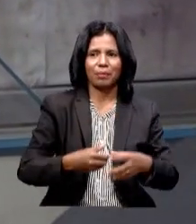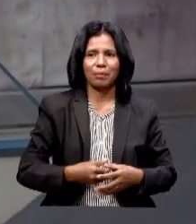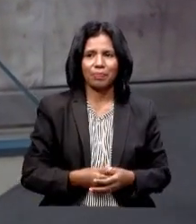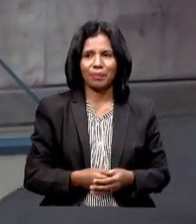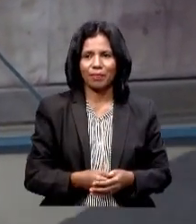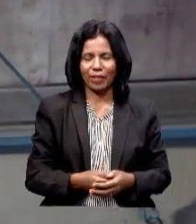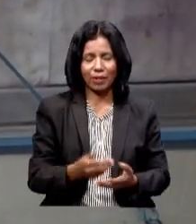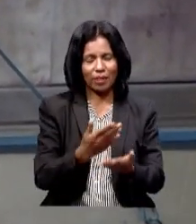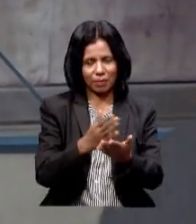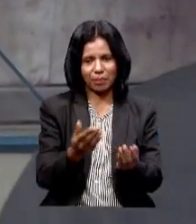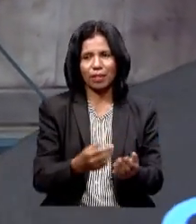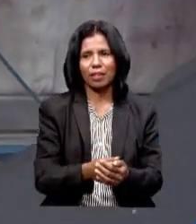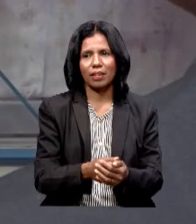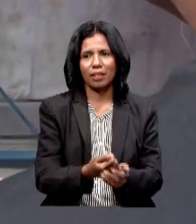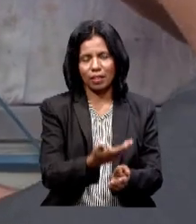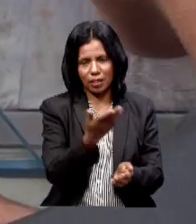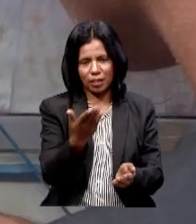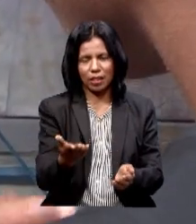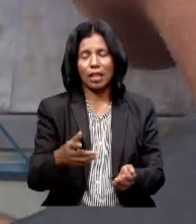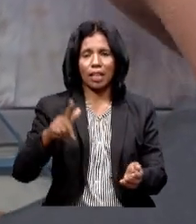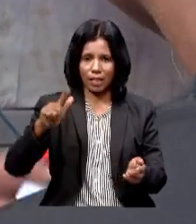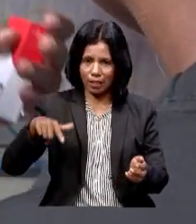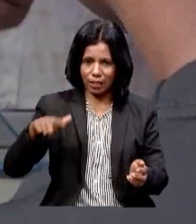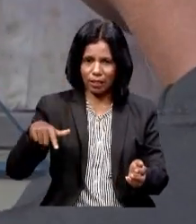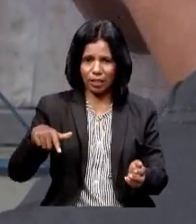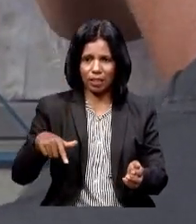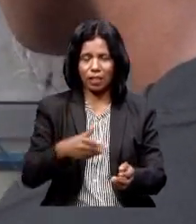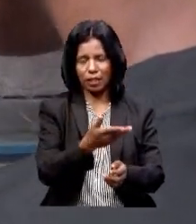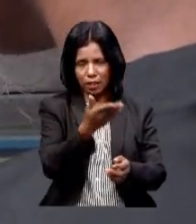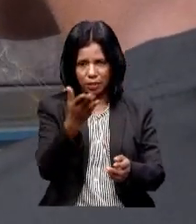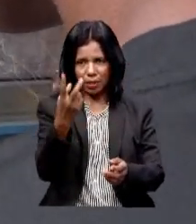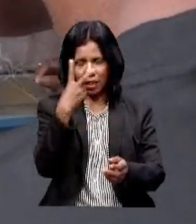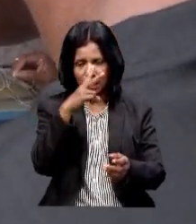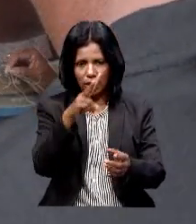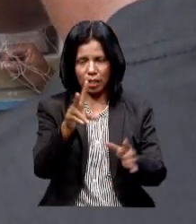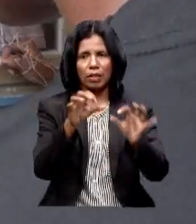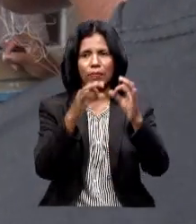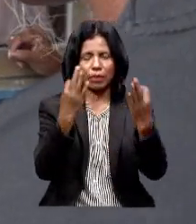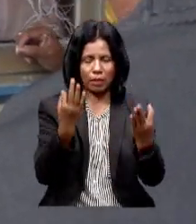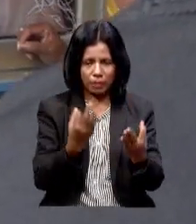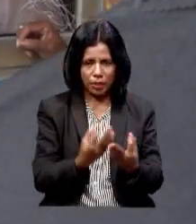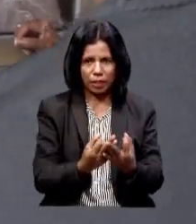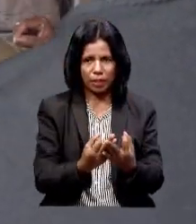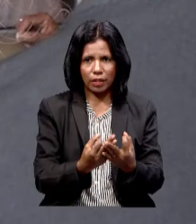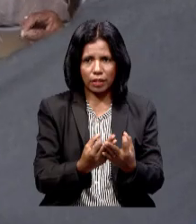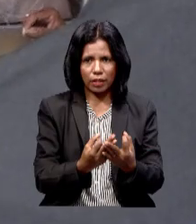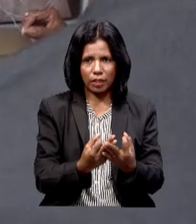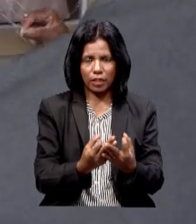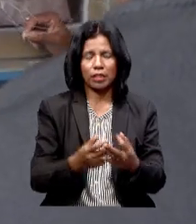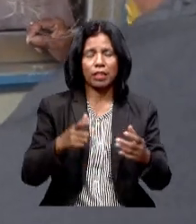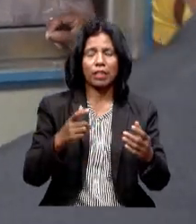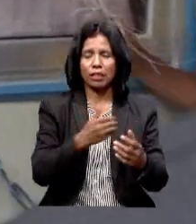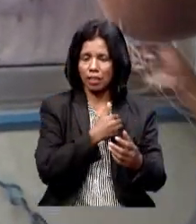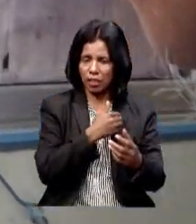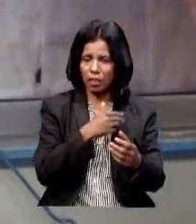Fai o neto, né? E né, ursida, imi, haré família, né? Se falta carne, mas